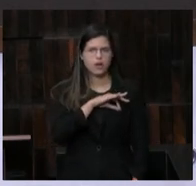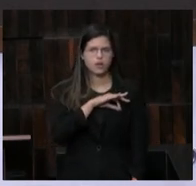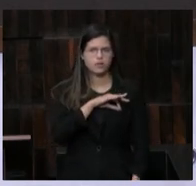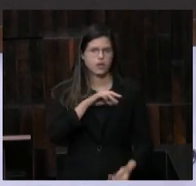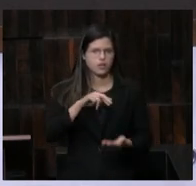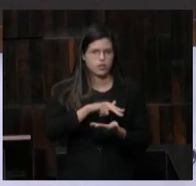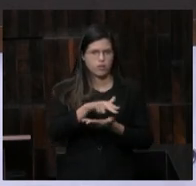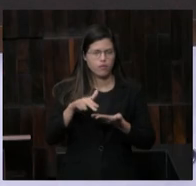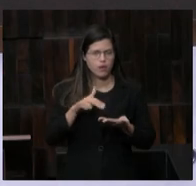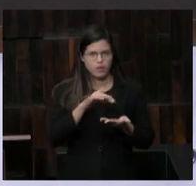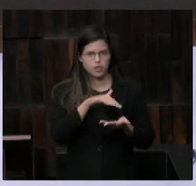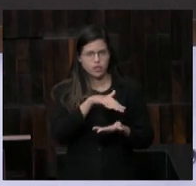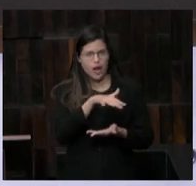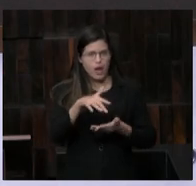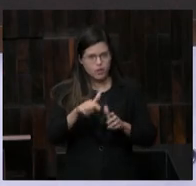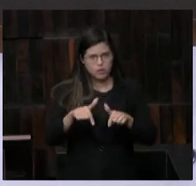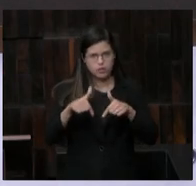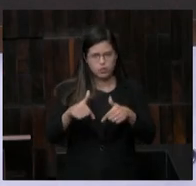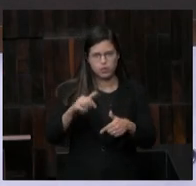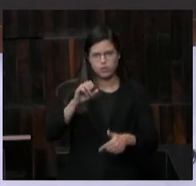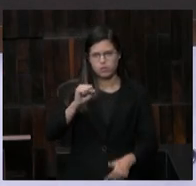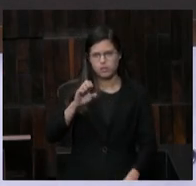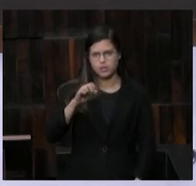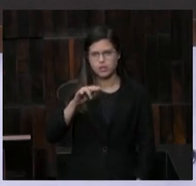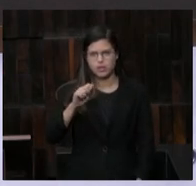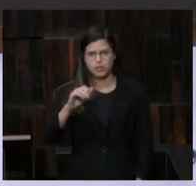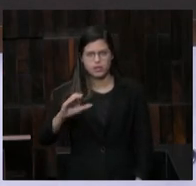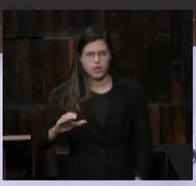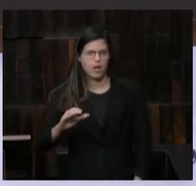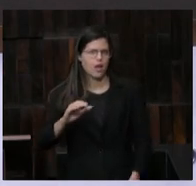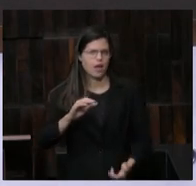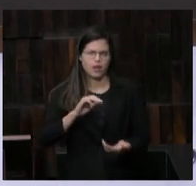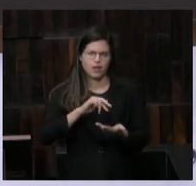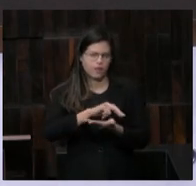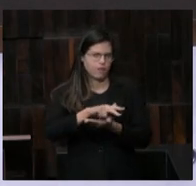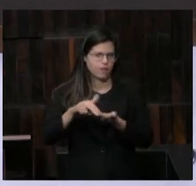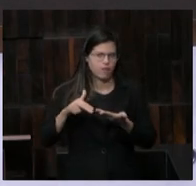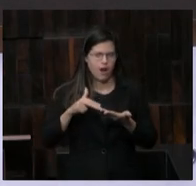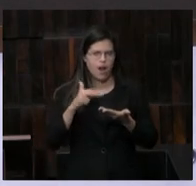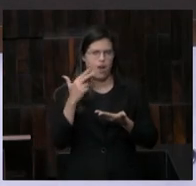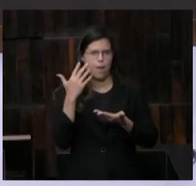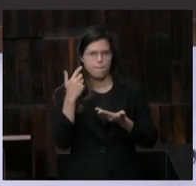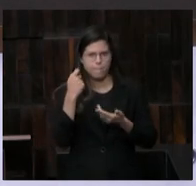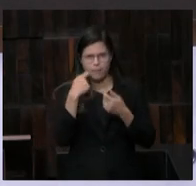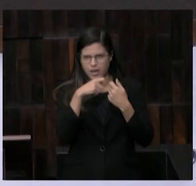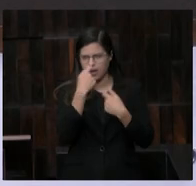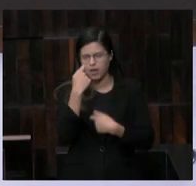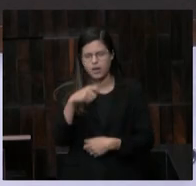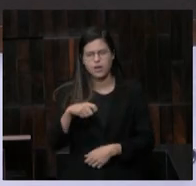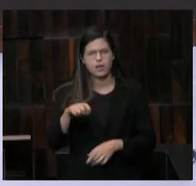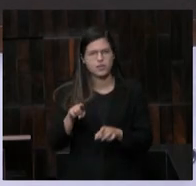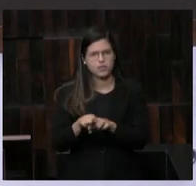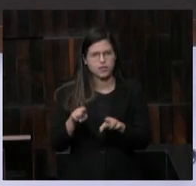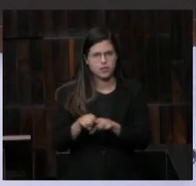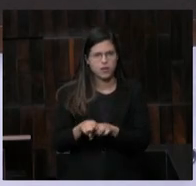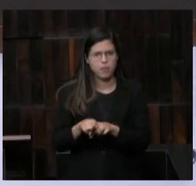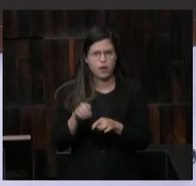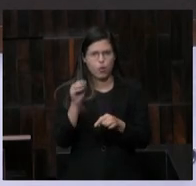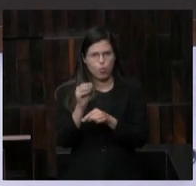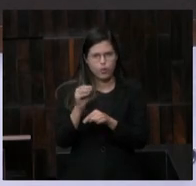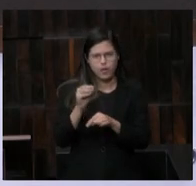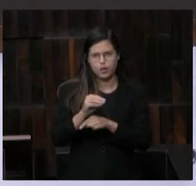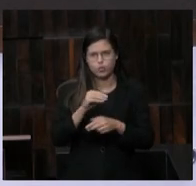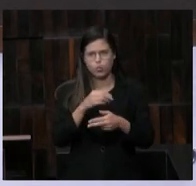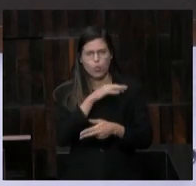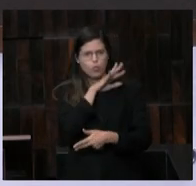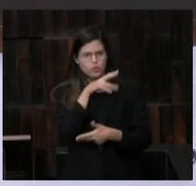áreas de atuação do SENAC, que é gastronomia, beleza, gestão, pet, que é o cuidado com os